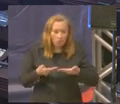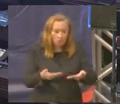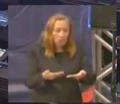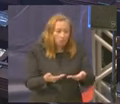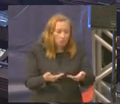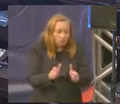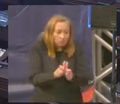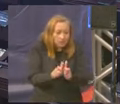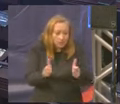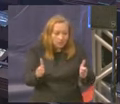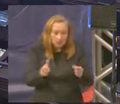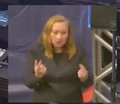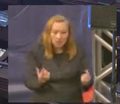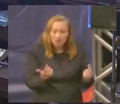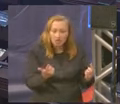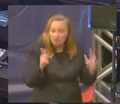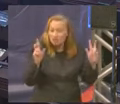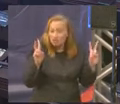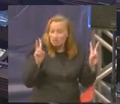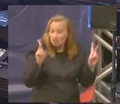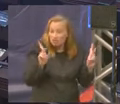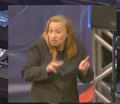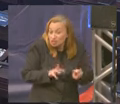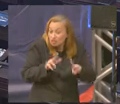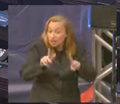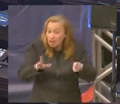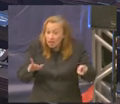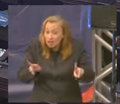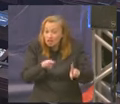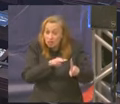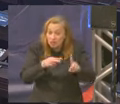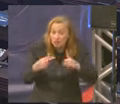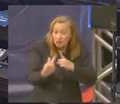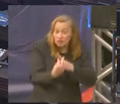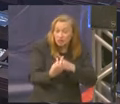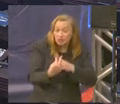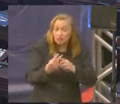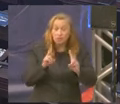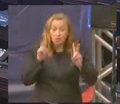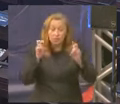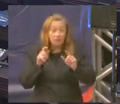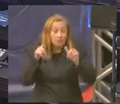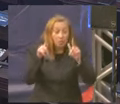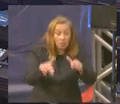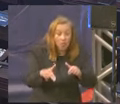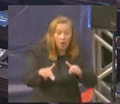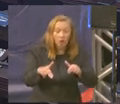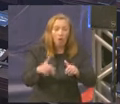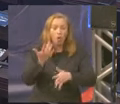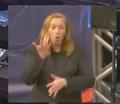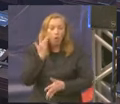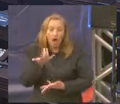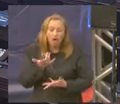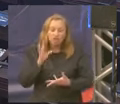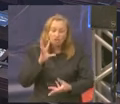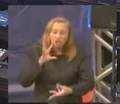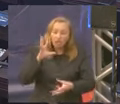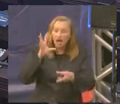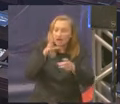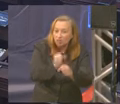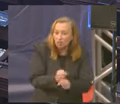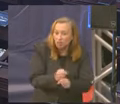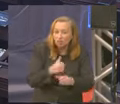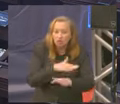ângulo diferente sobre um mesmo tema, e eu acho que a soma de todas